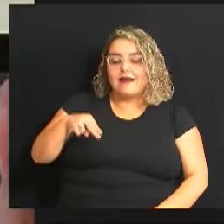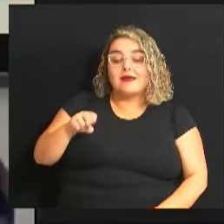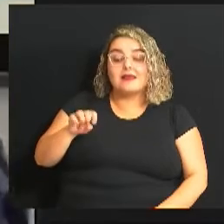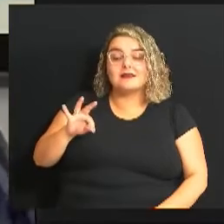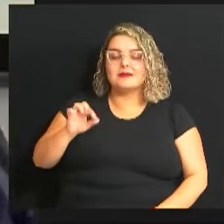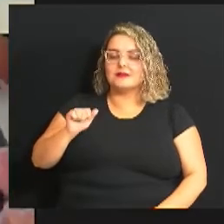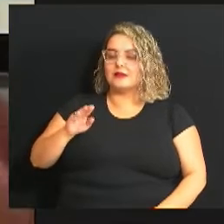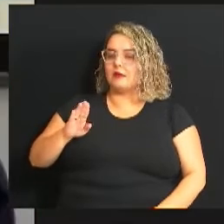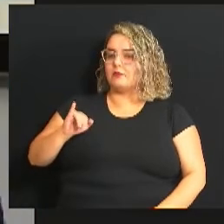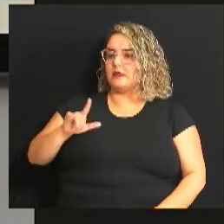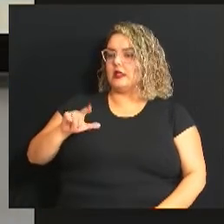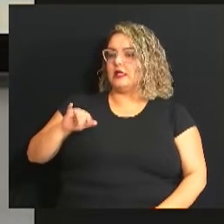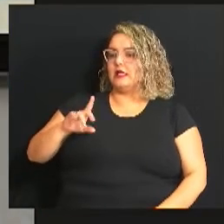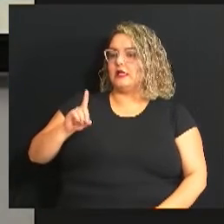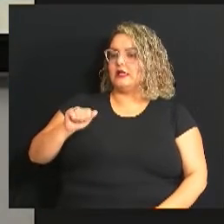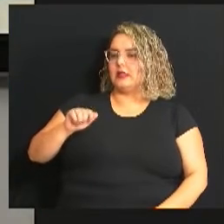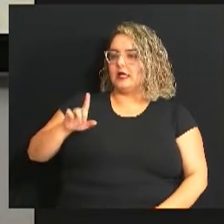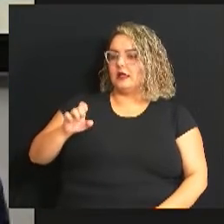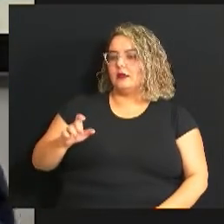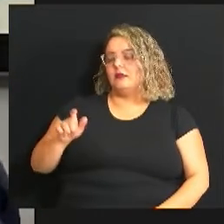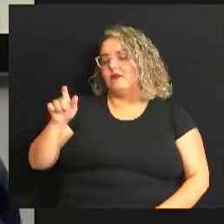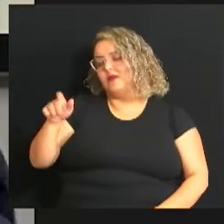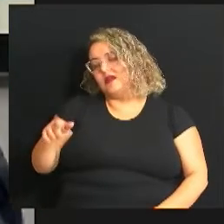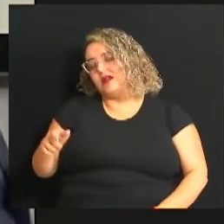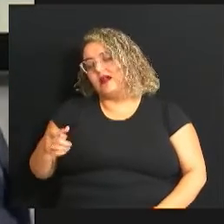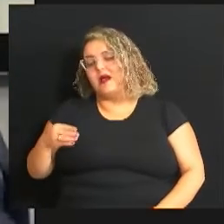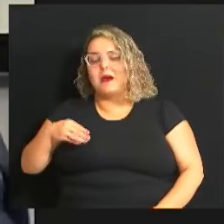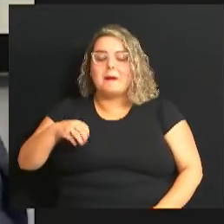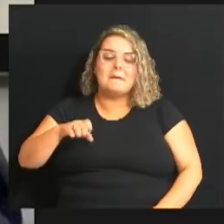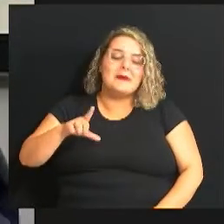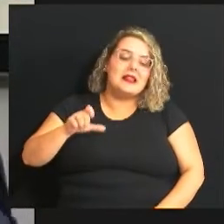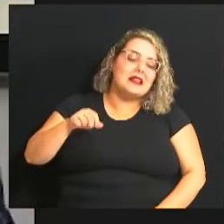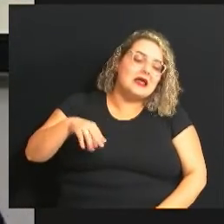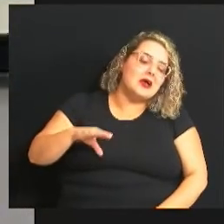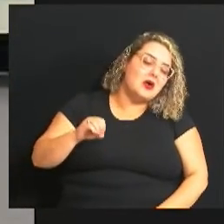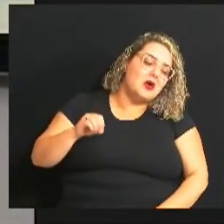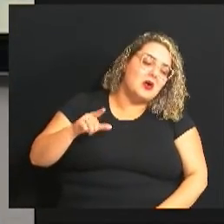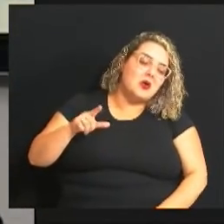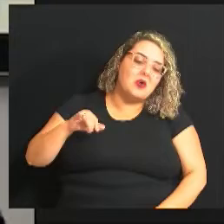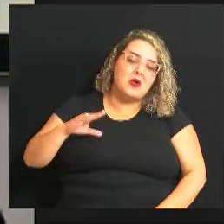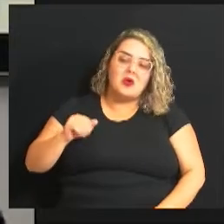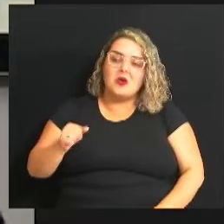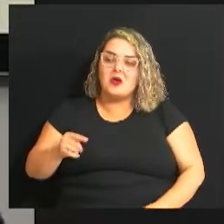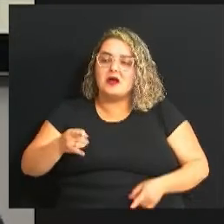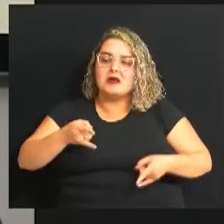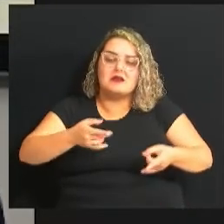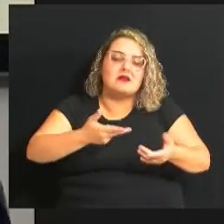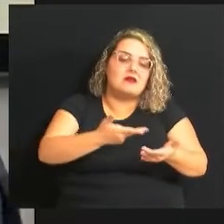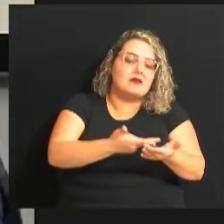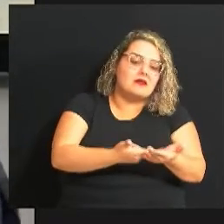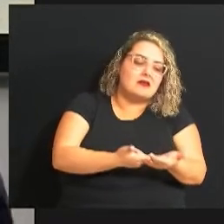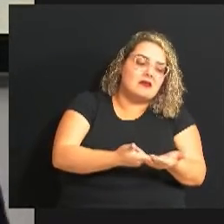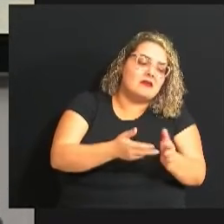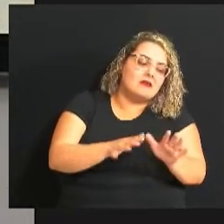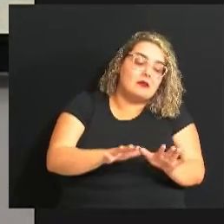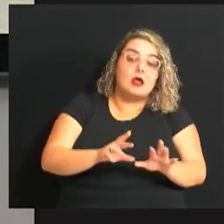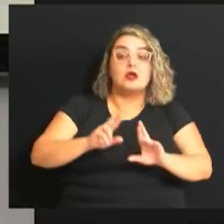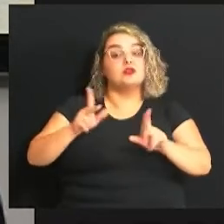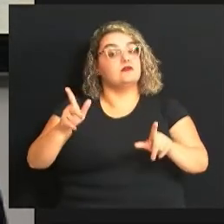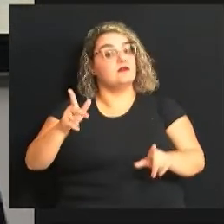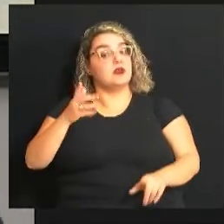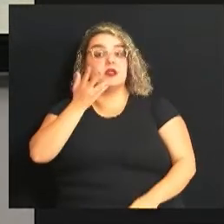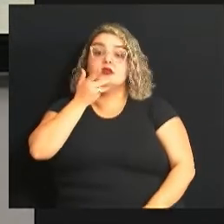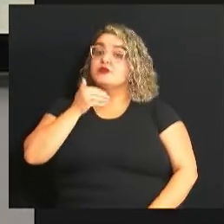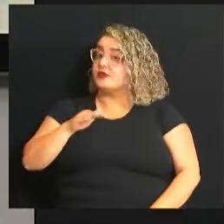pessoa melancólica, que não quer sair da cama, que fica o dia inteiro prostrado, é totalmente diferente na infância. Então, por isso que é um pouquinho mais